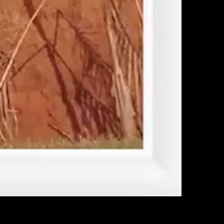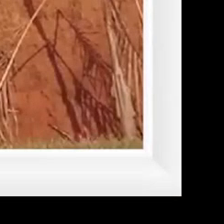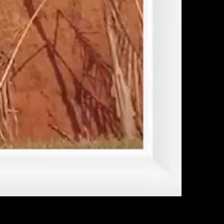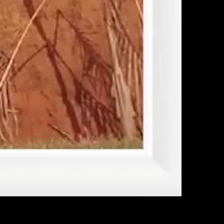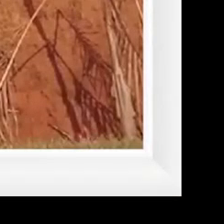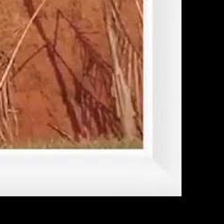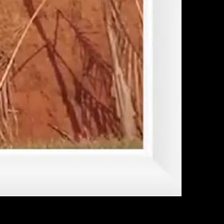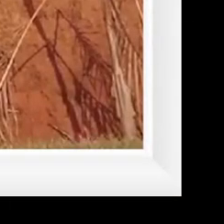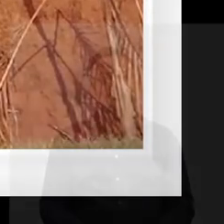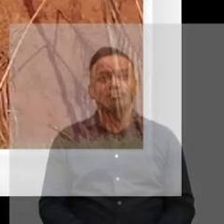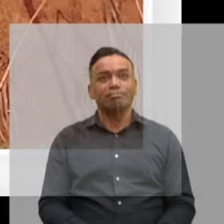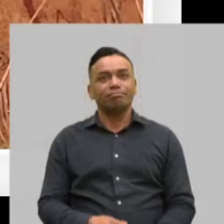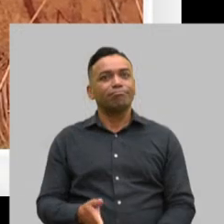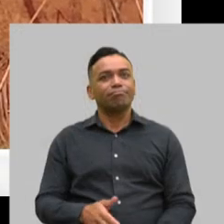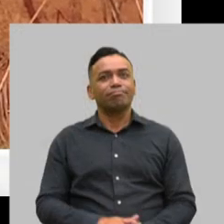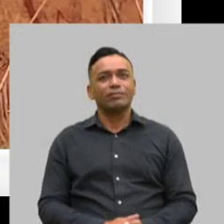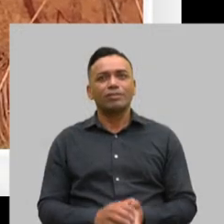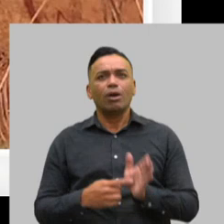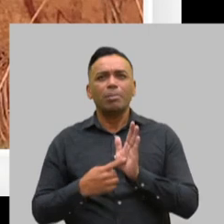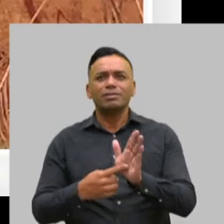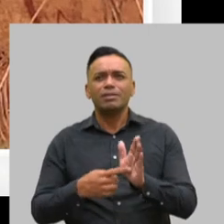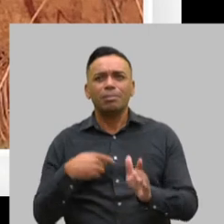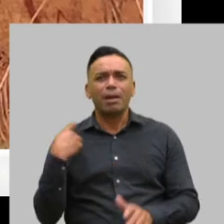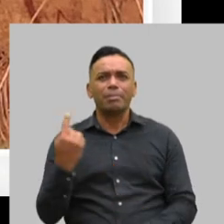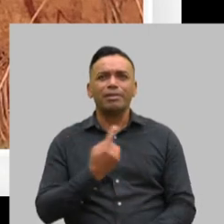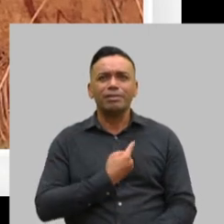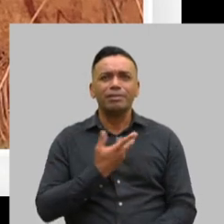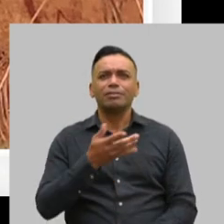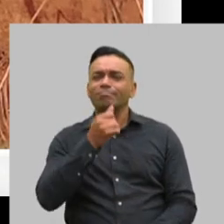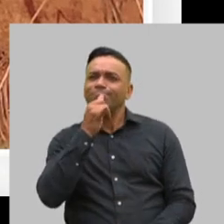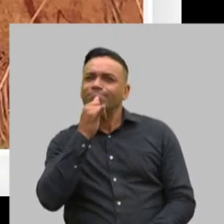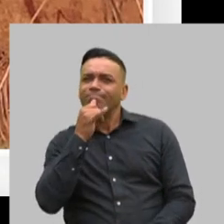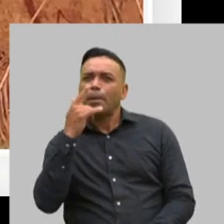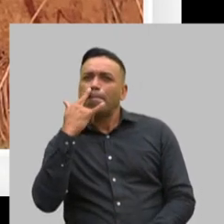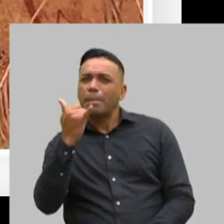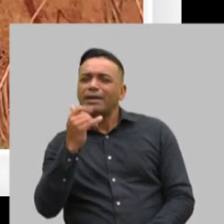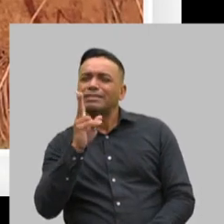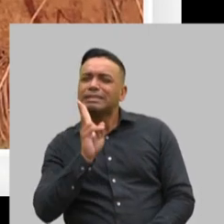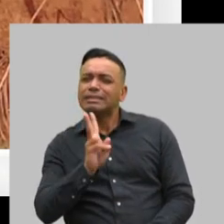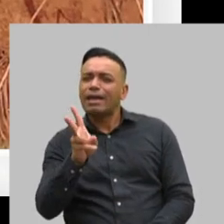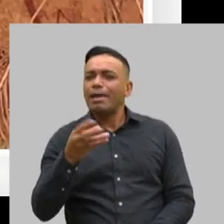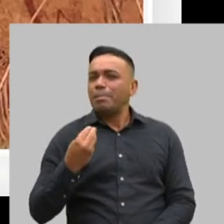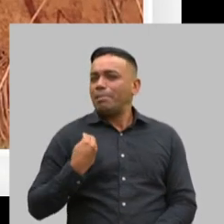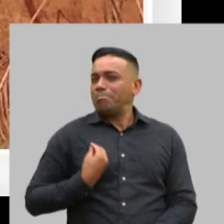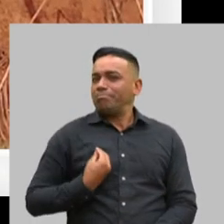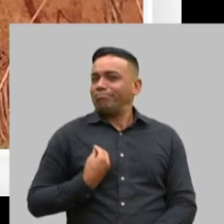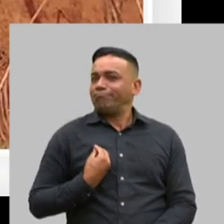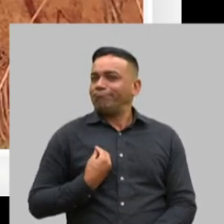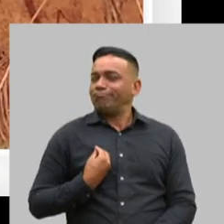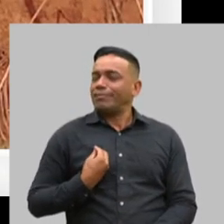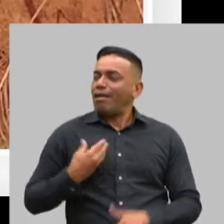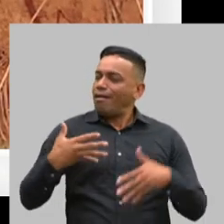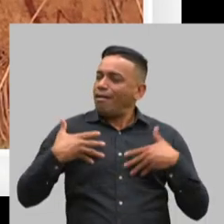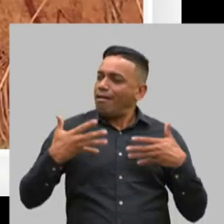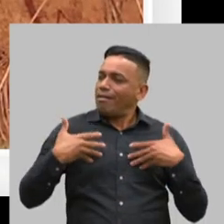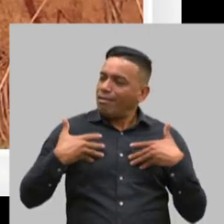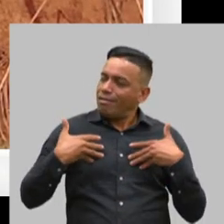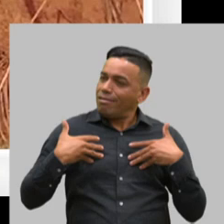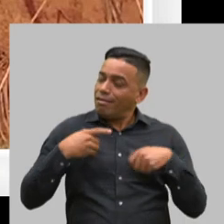Dom Vicente representa para mim um pai que está sempre presente na alegria e na